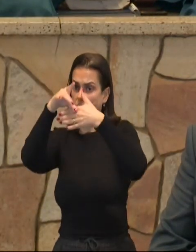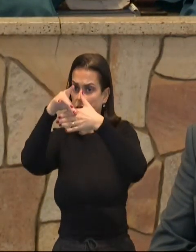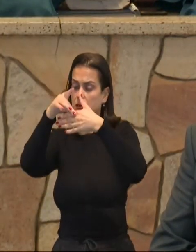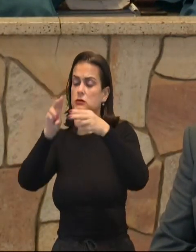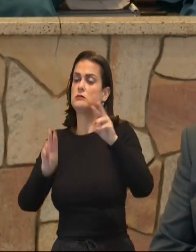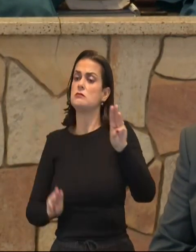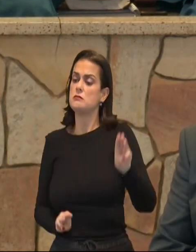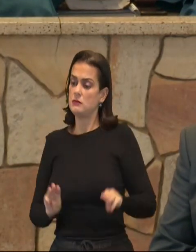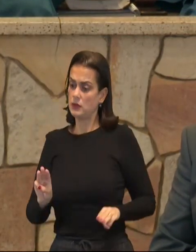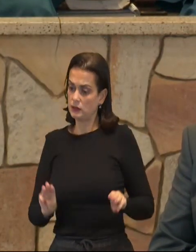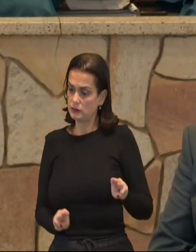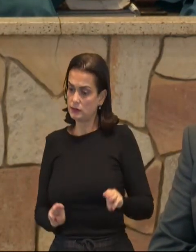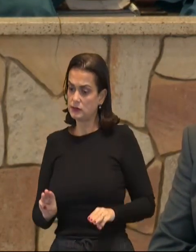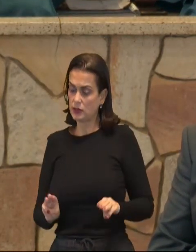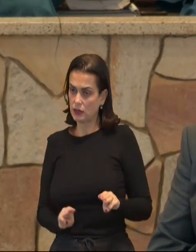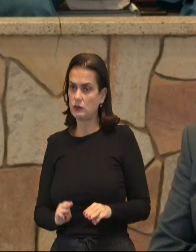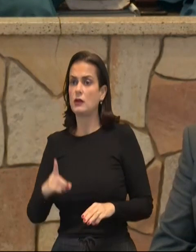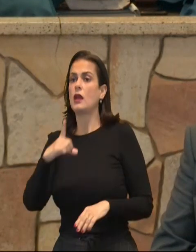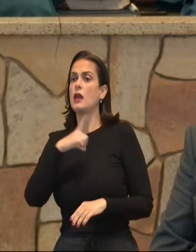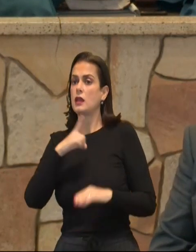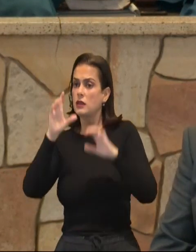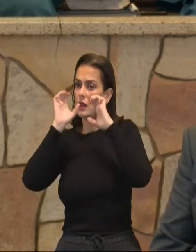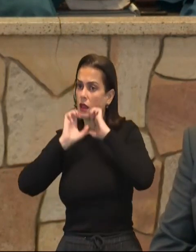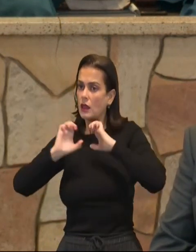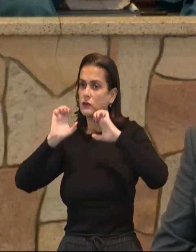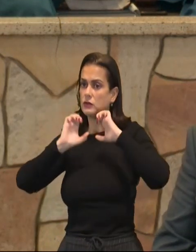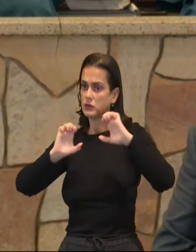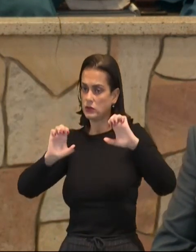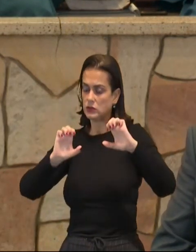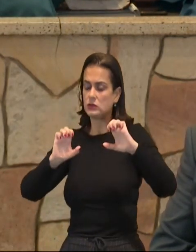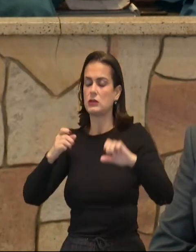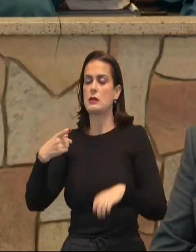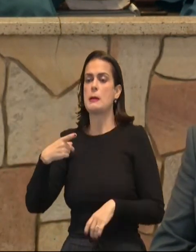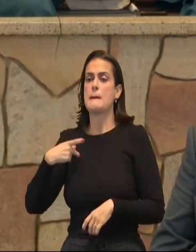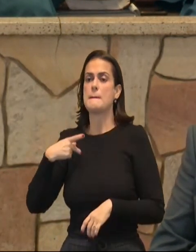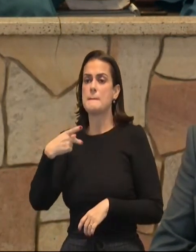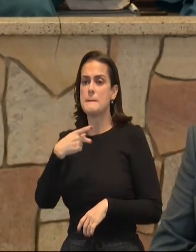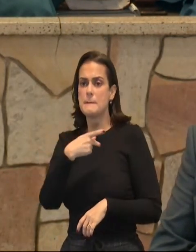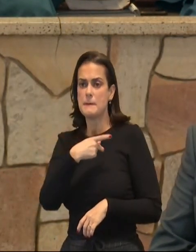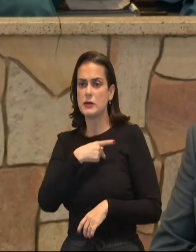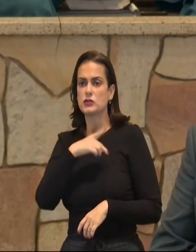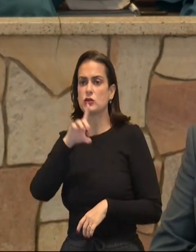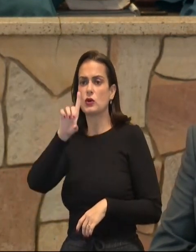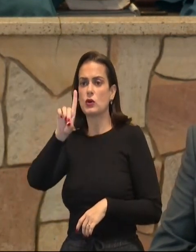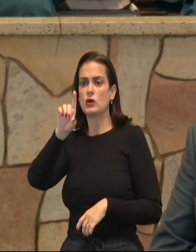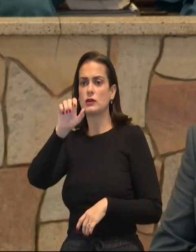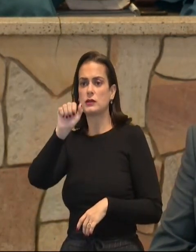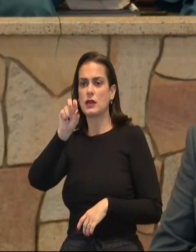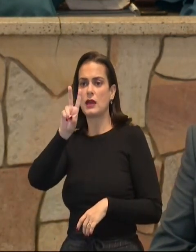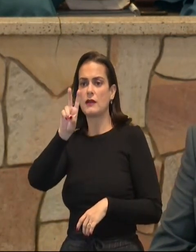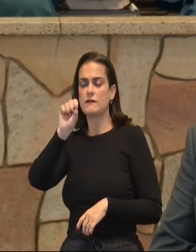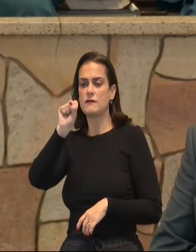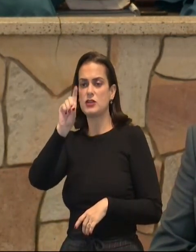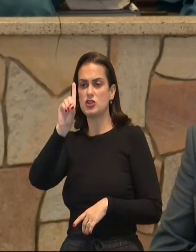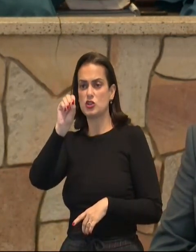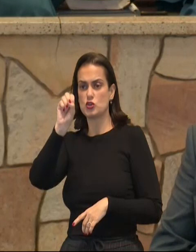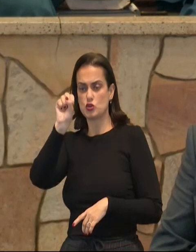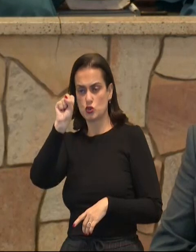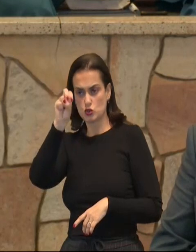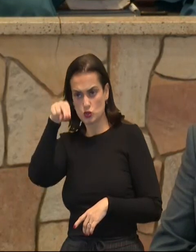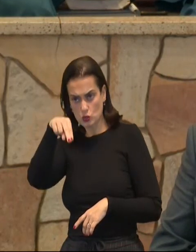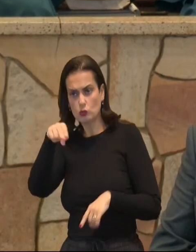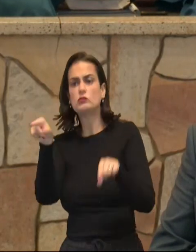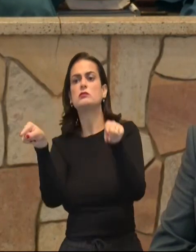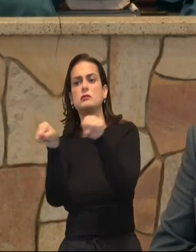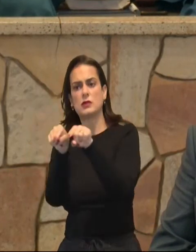têm departamento de evangelismo. O pastor Davis, nosso coordenador do Serviço de Evangelismo do Ministério de Missões, estará liderando